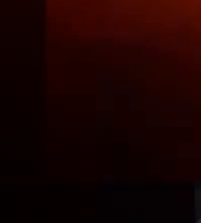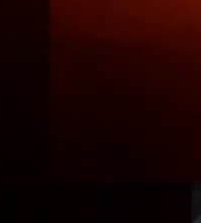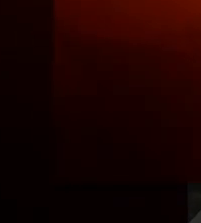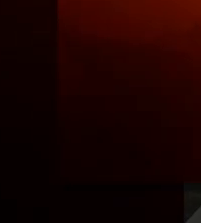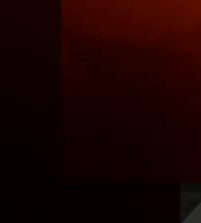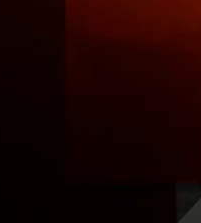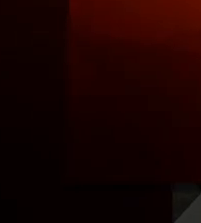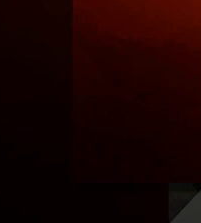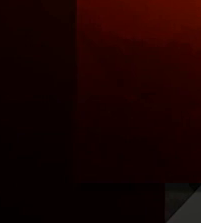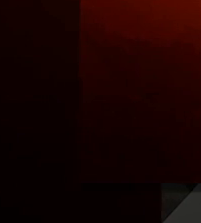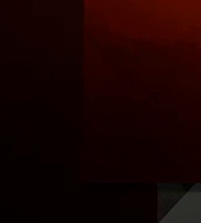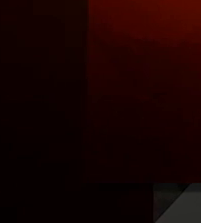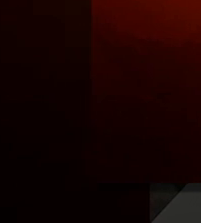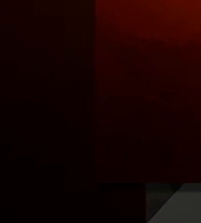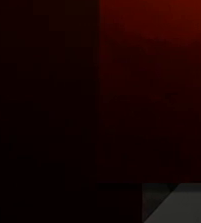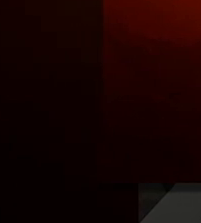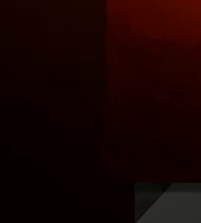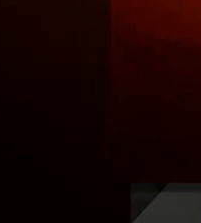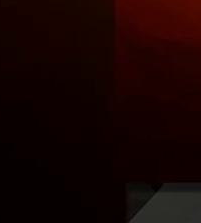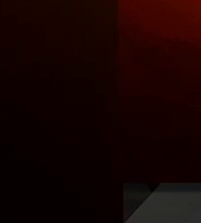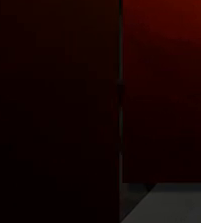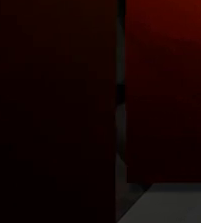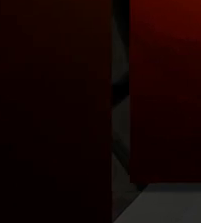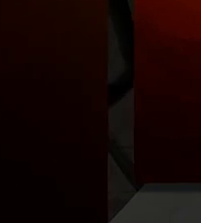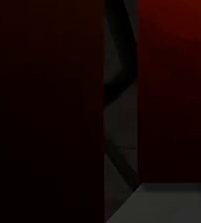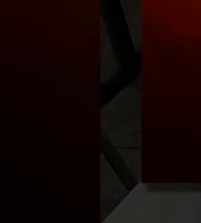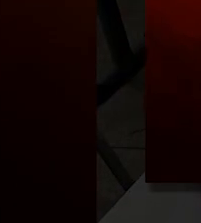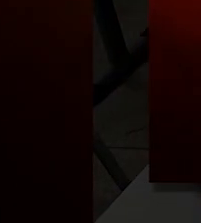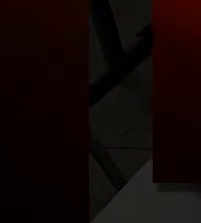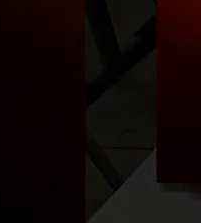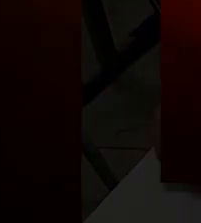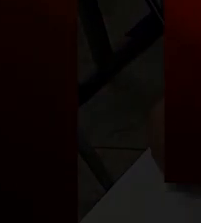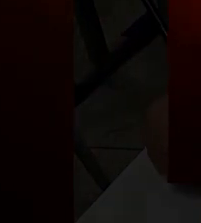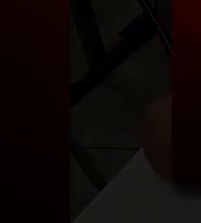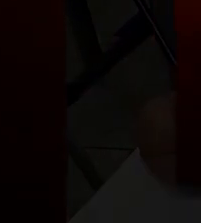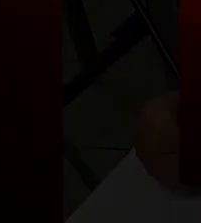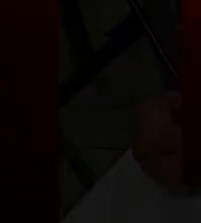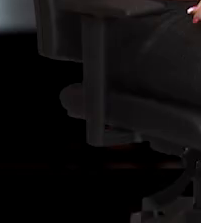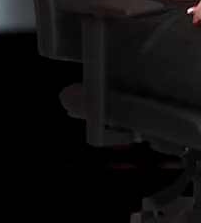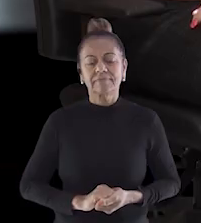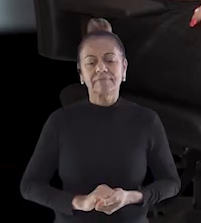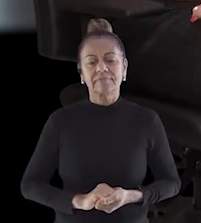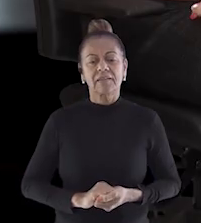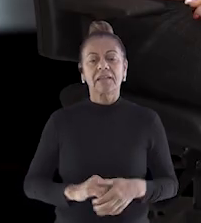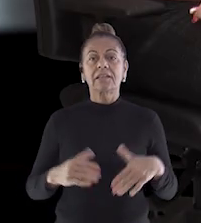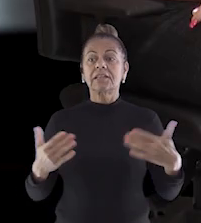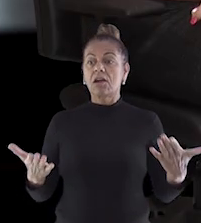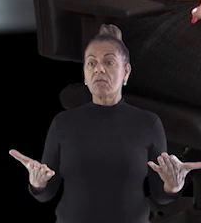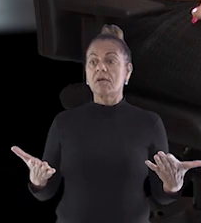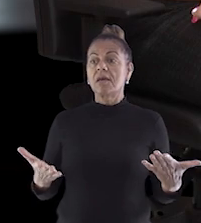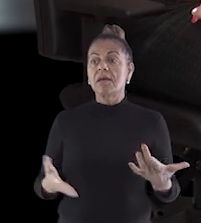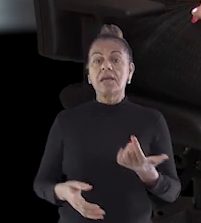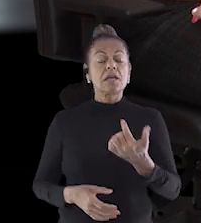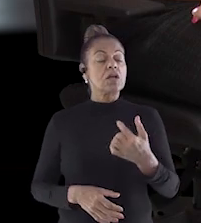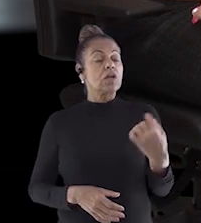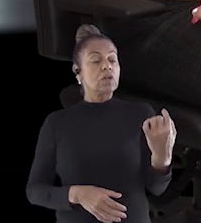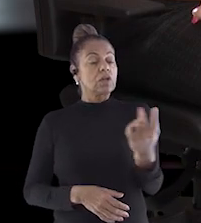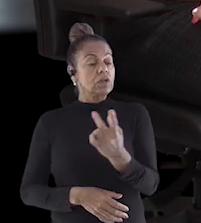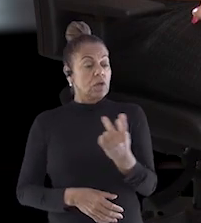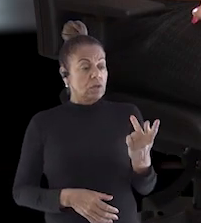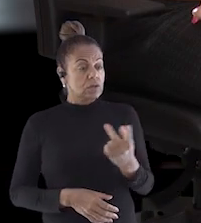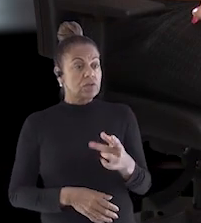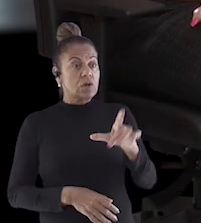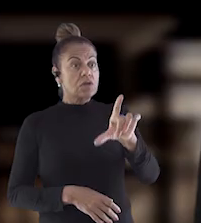O que aconteceu para vocês tomarem uma decisão? Vou voltar para a escola. Olha, na verdade,